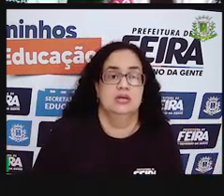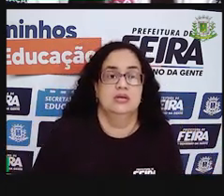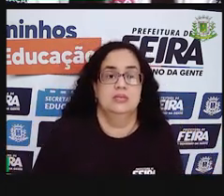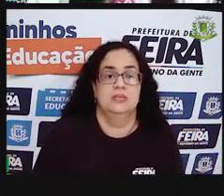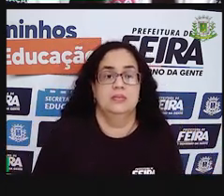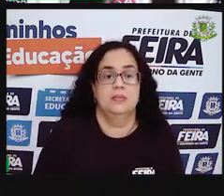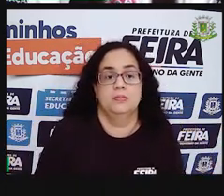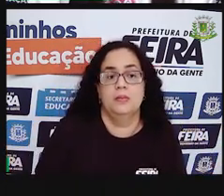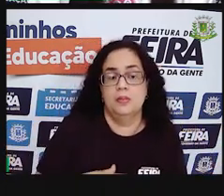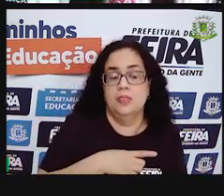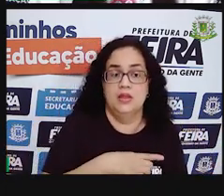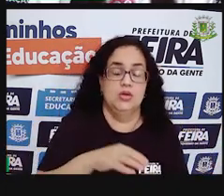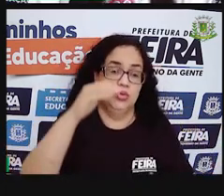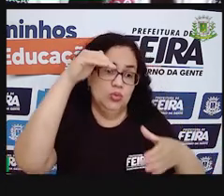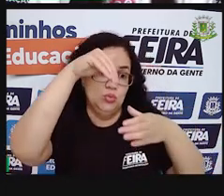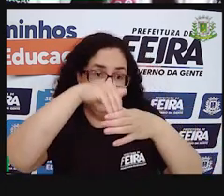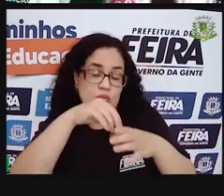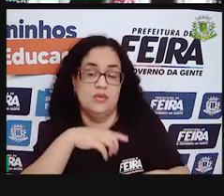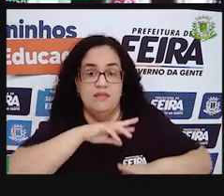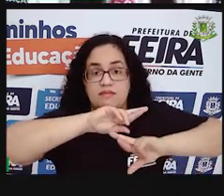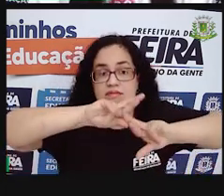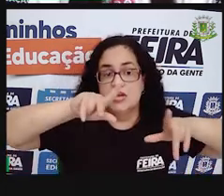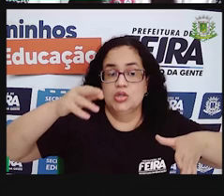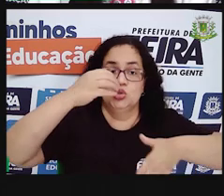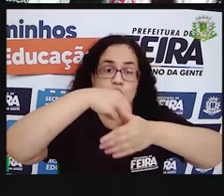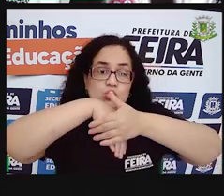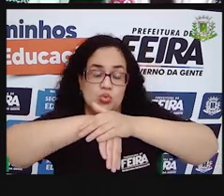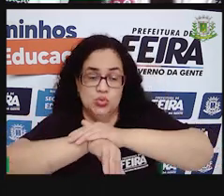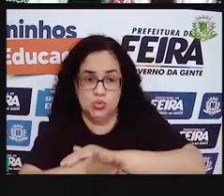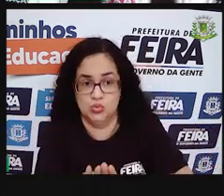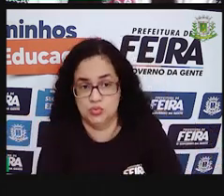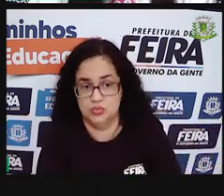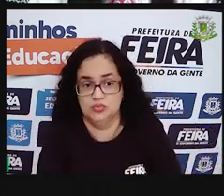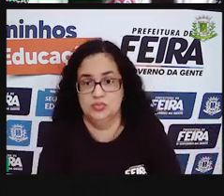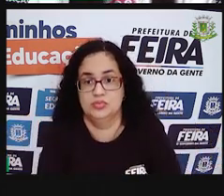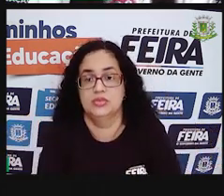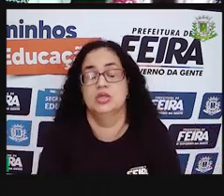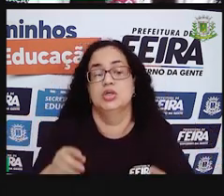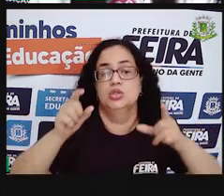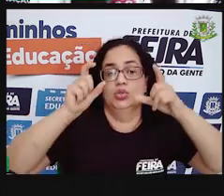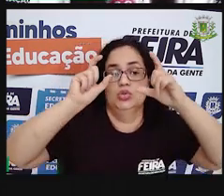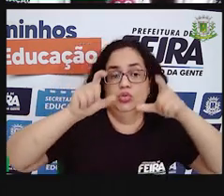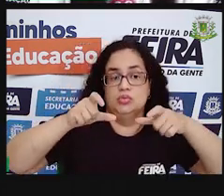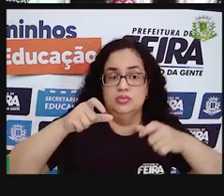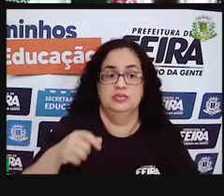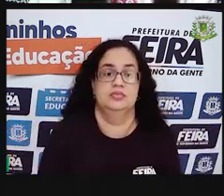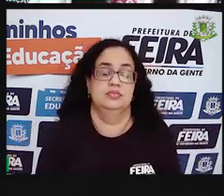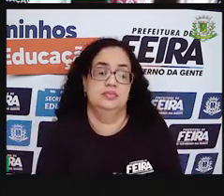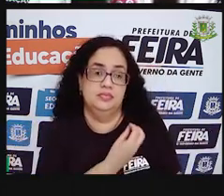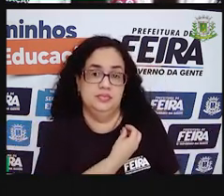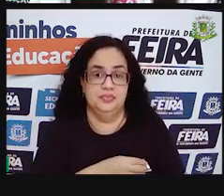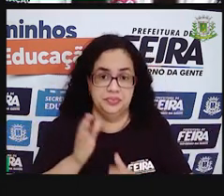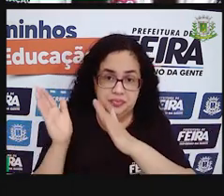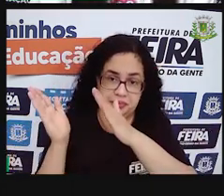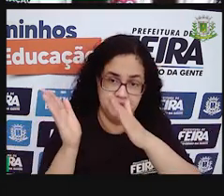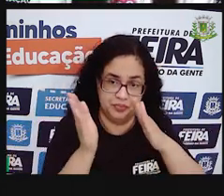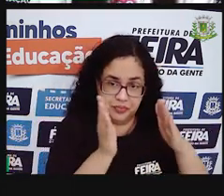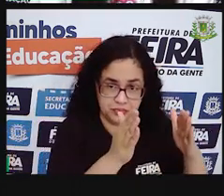aí a incorporação de vários hábitos e costumes dos lugares por onde eles